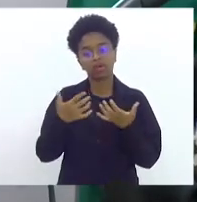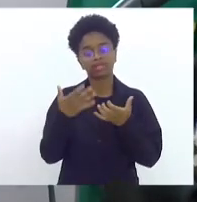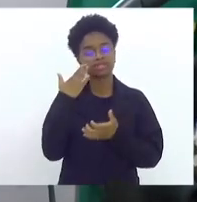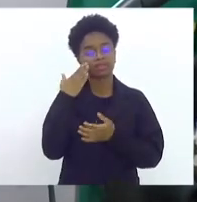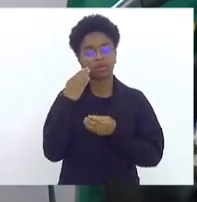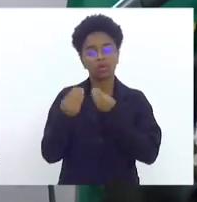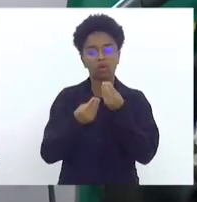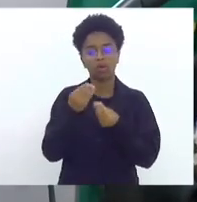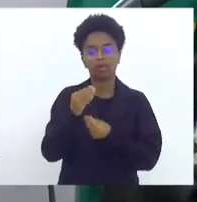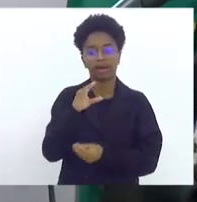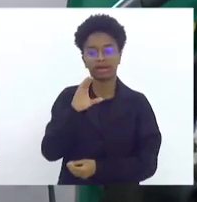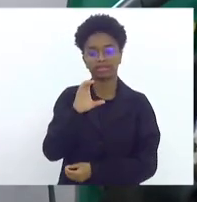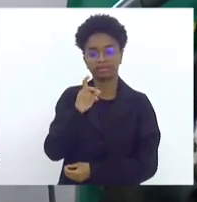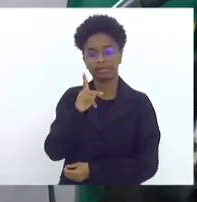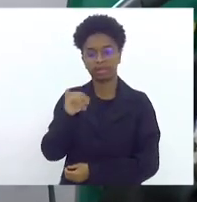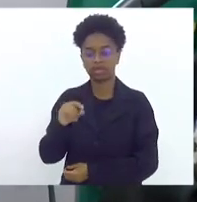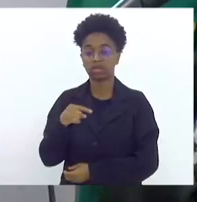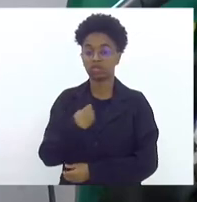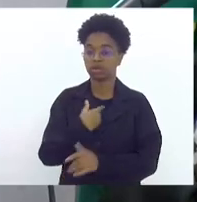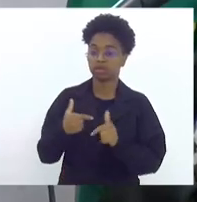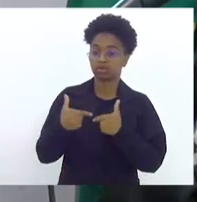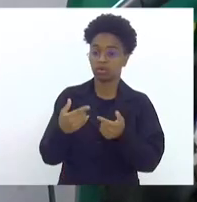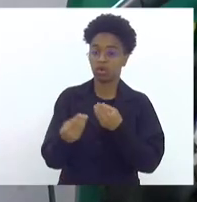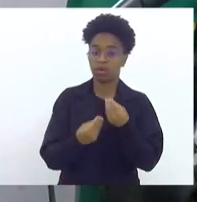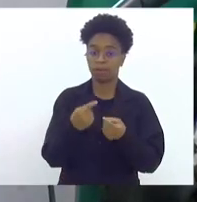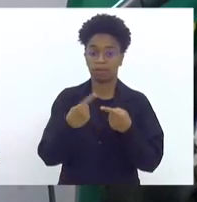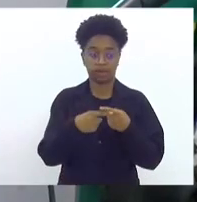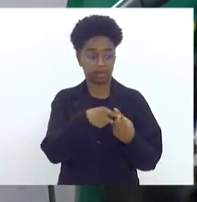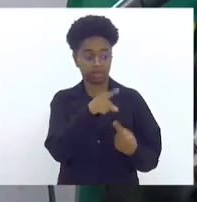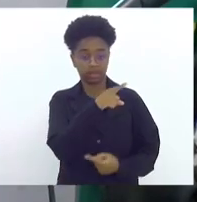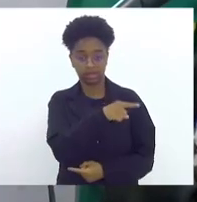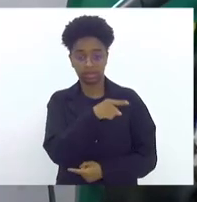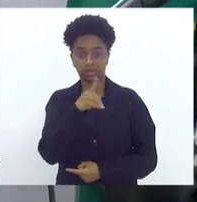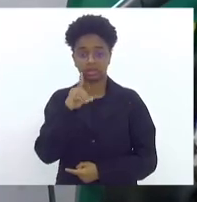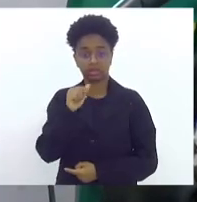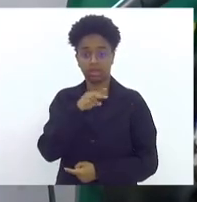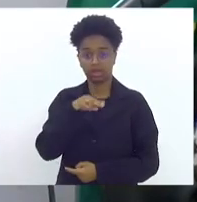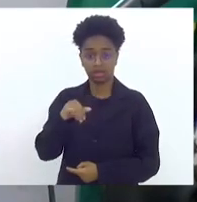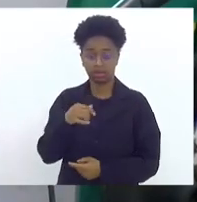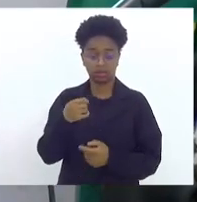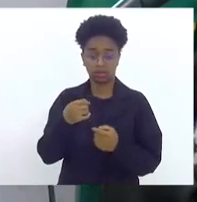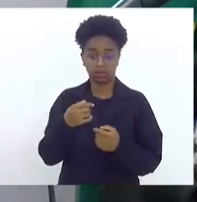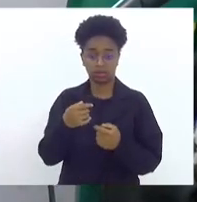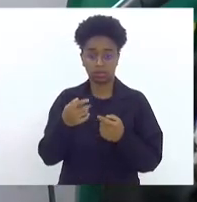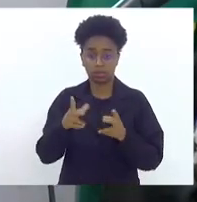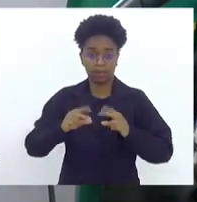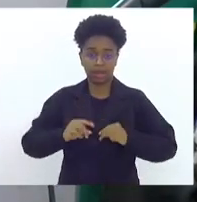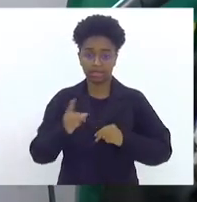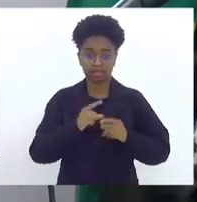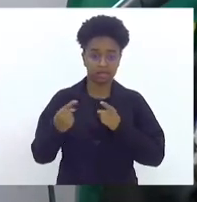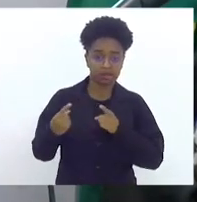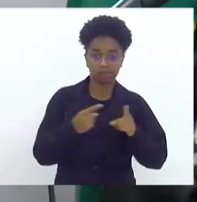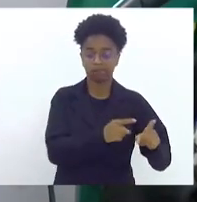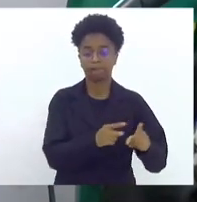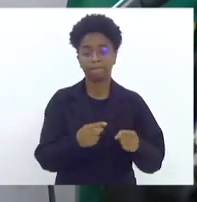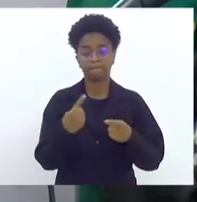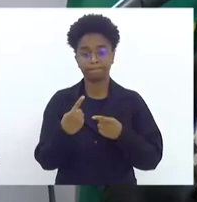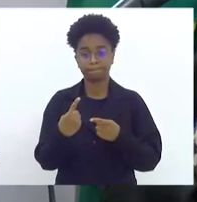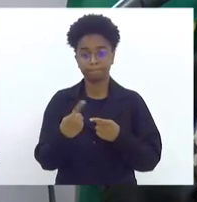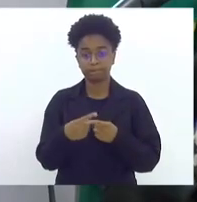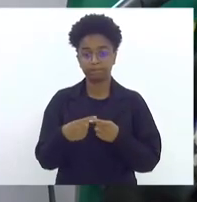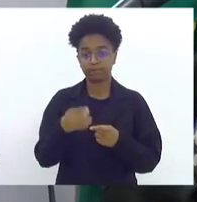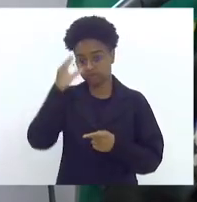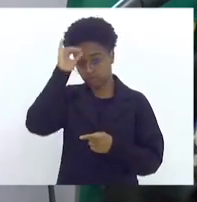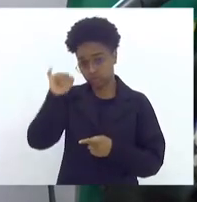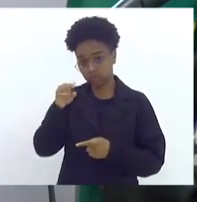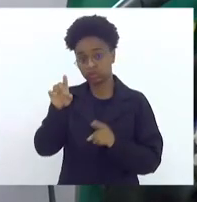CPI o que que nós vamos fazer em relação a isso porque a Dani não merecia atacada pelo que ela defende a tia João merece ser atacado nós estamos numa posição aqui